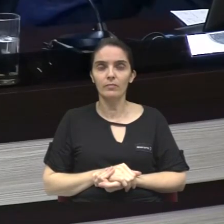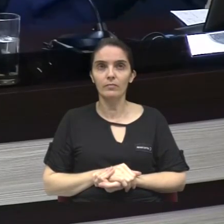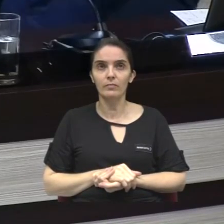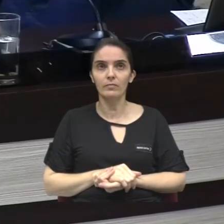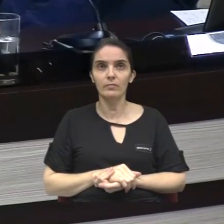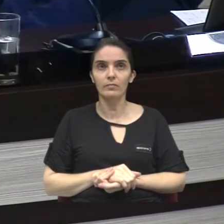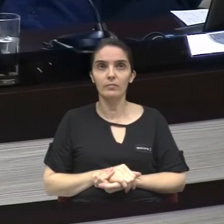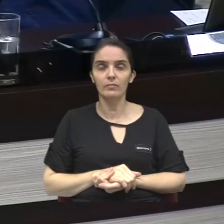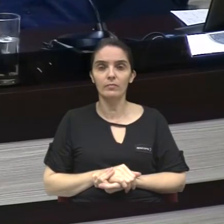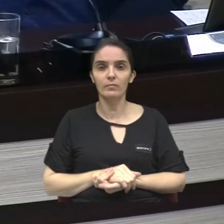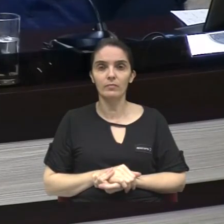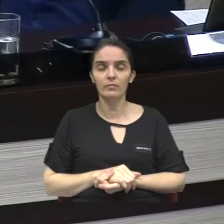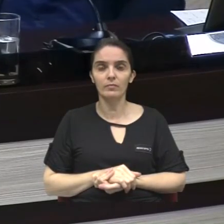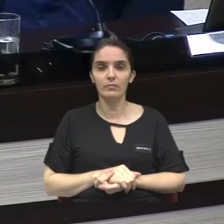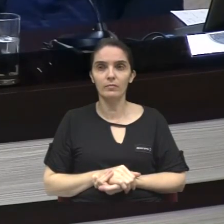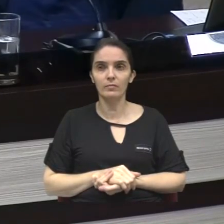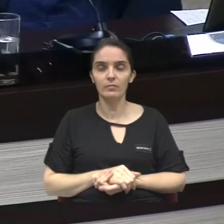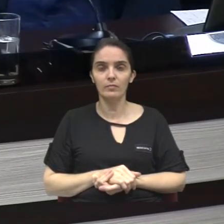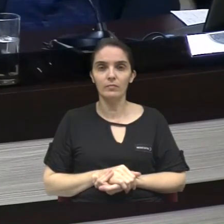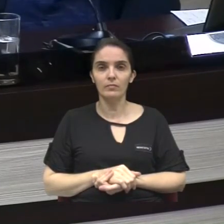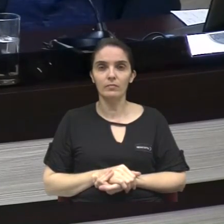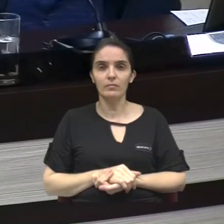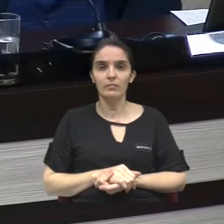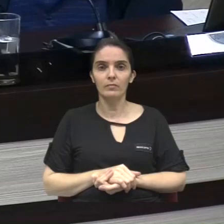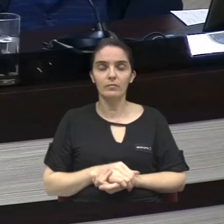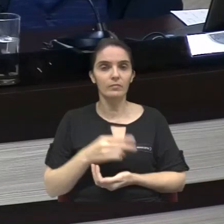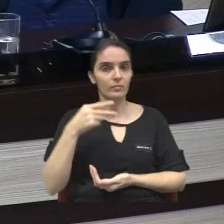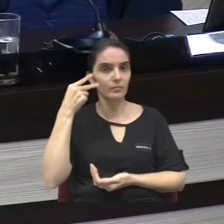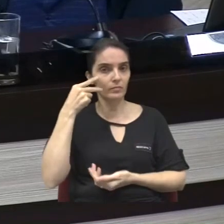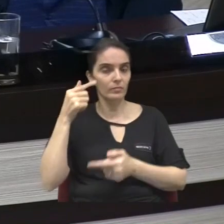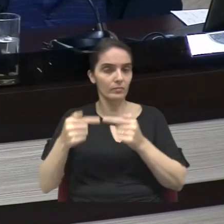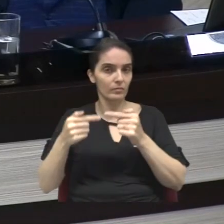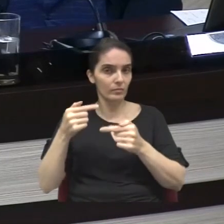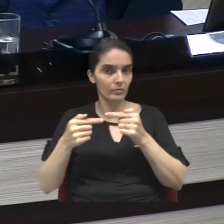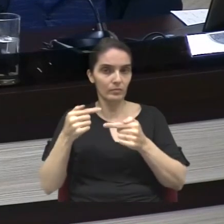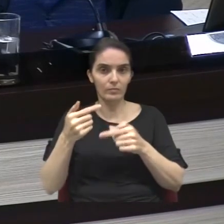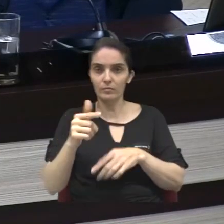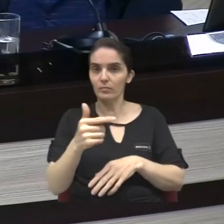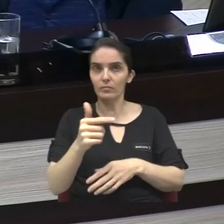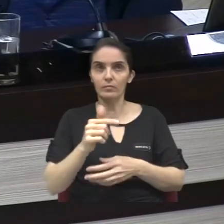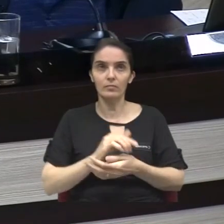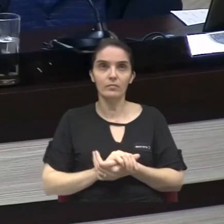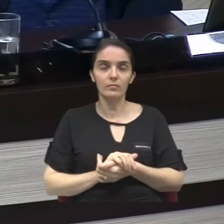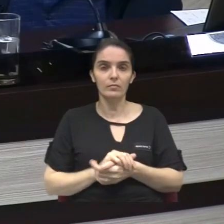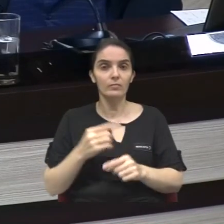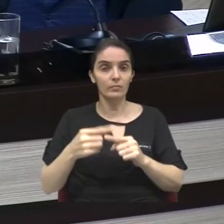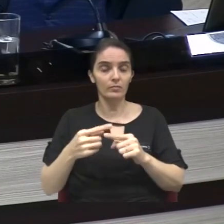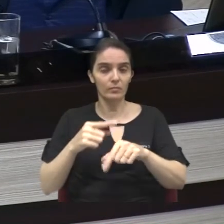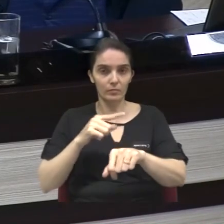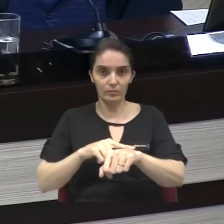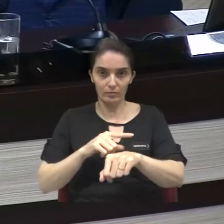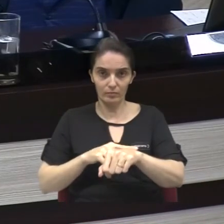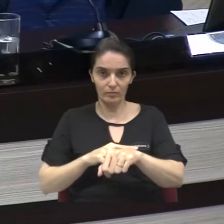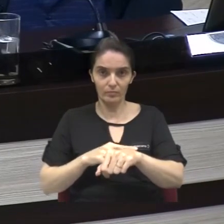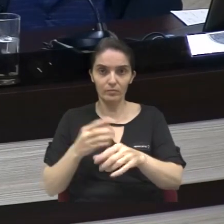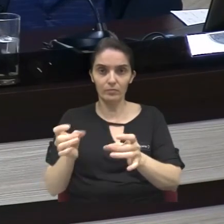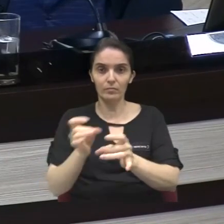Não havendo mais vereadores para discutir, dado ao tempo